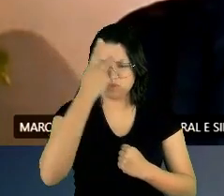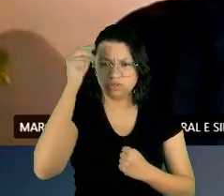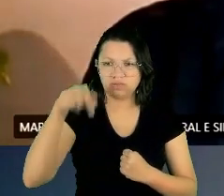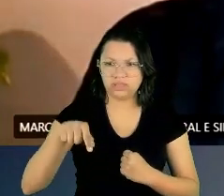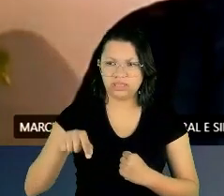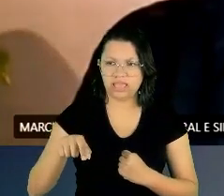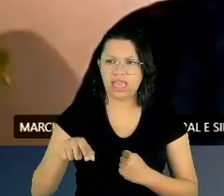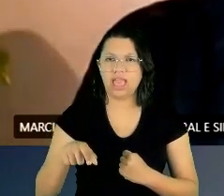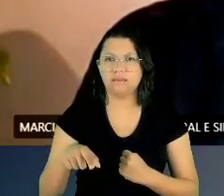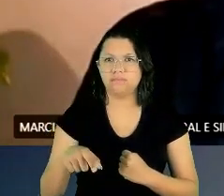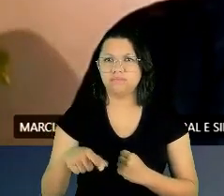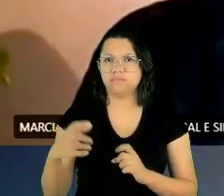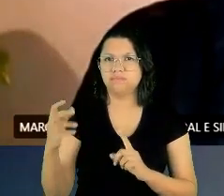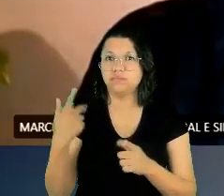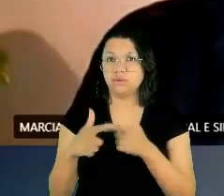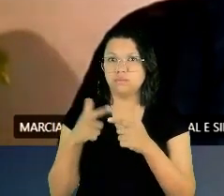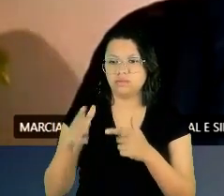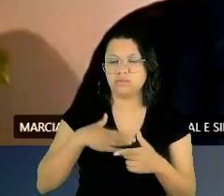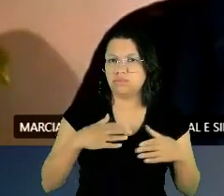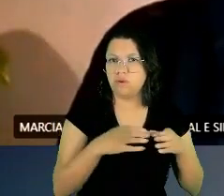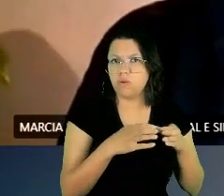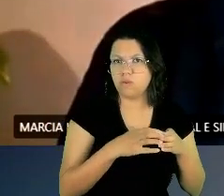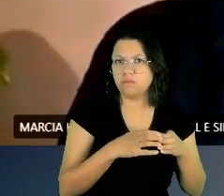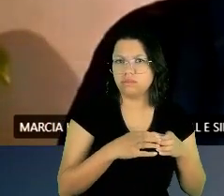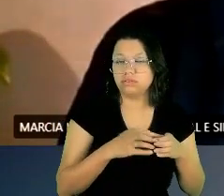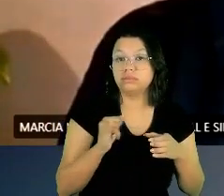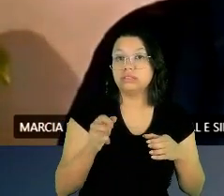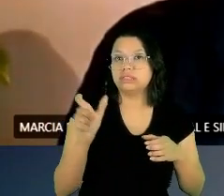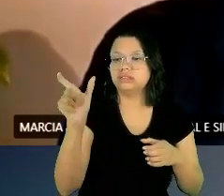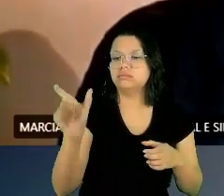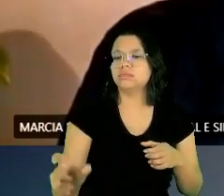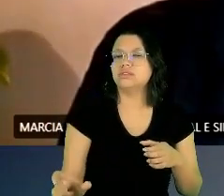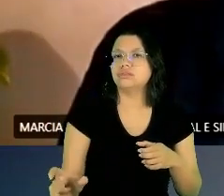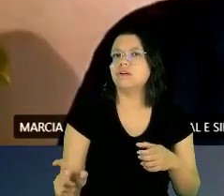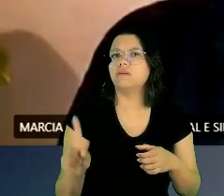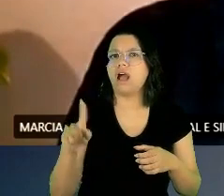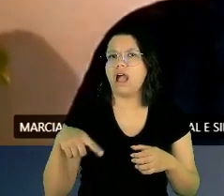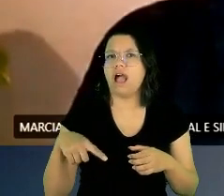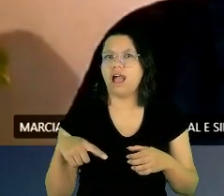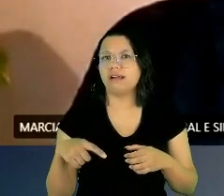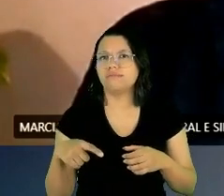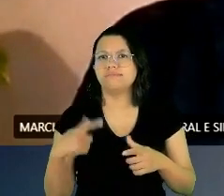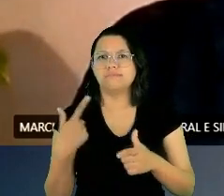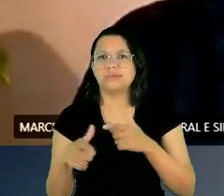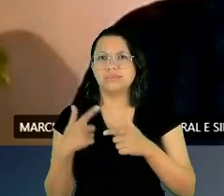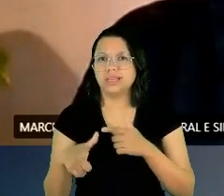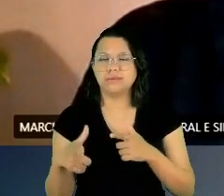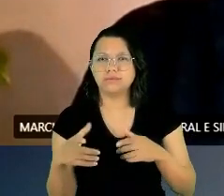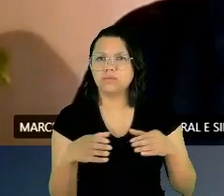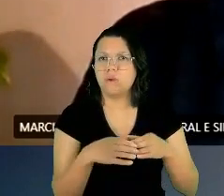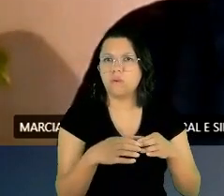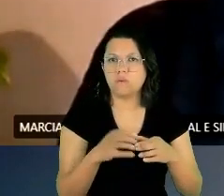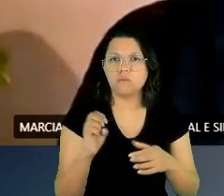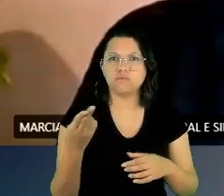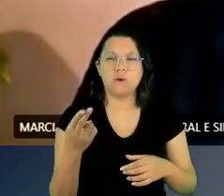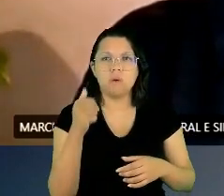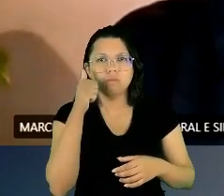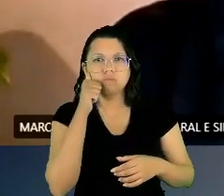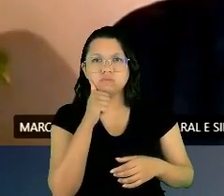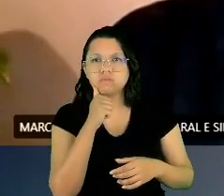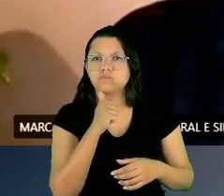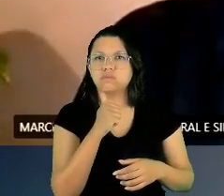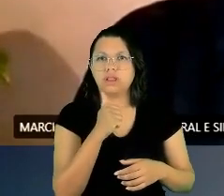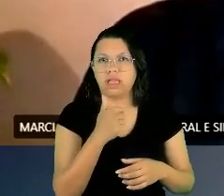quem é uma ameaça ao meu grupo. Então, aquele que parece ser ameaçador à existência do meu grupo ou da minha prole, né, como no